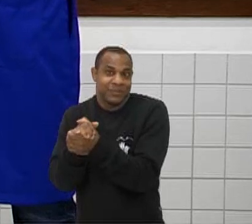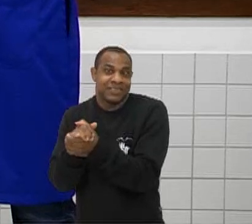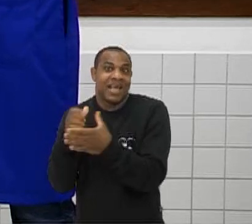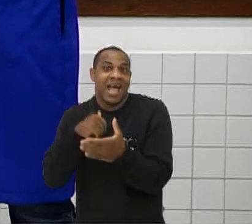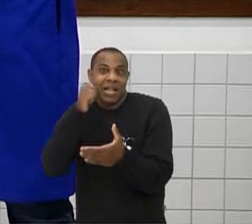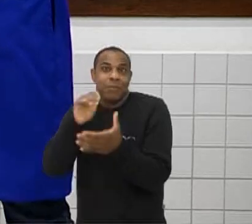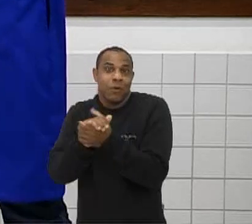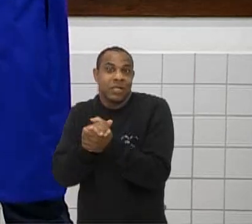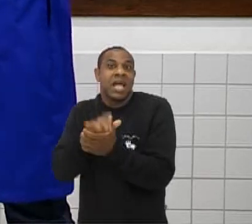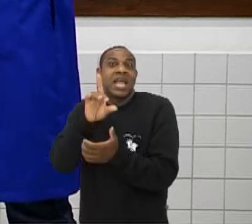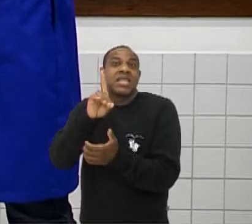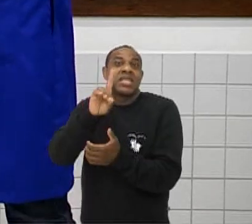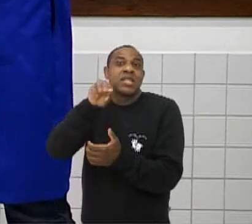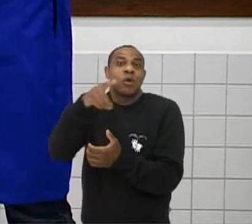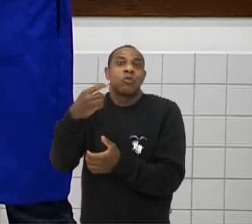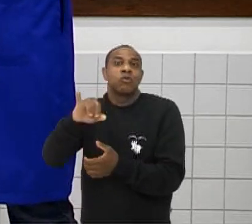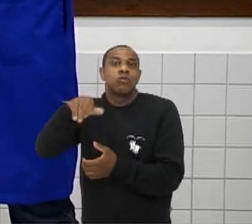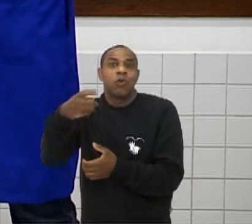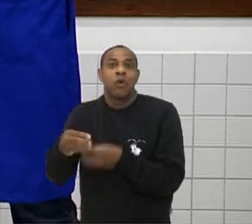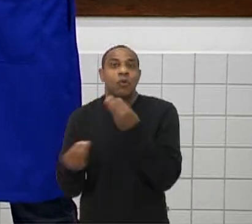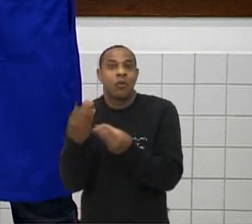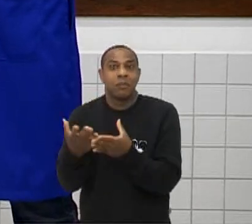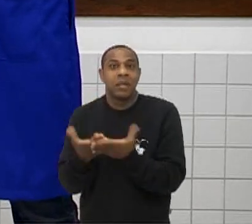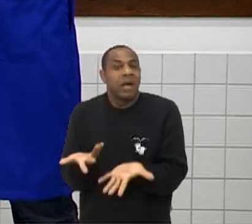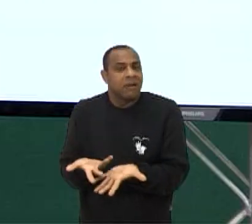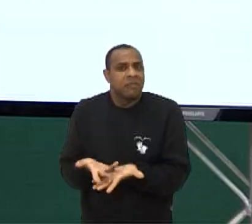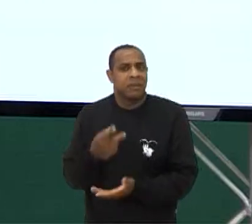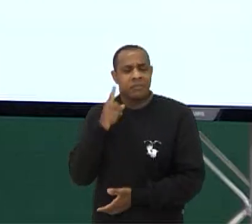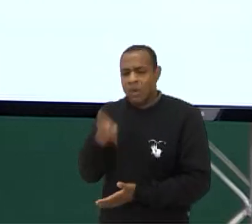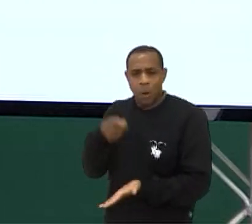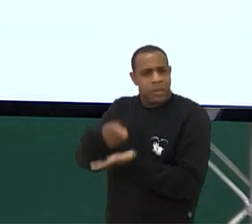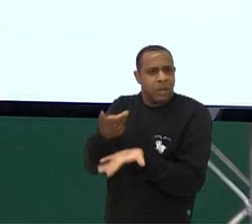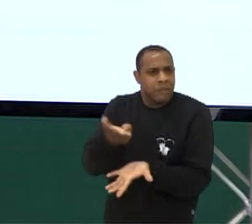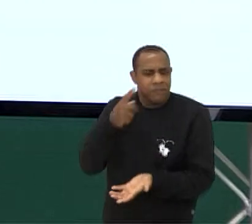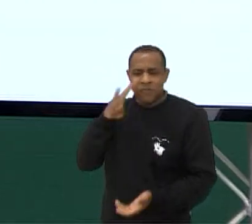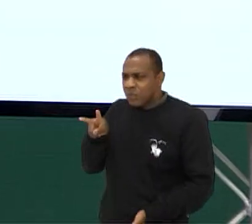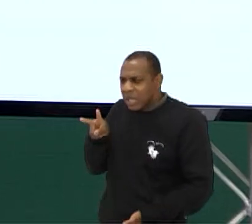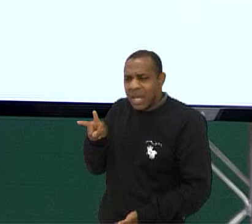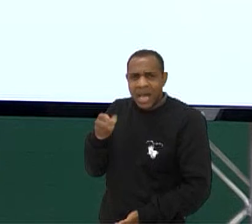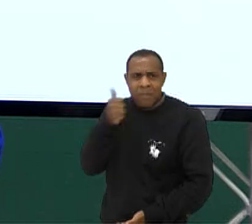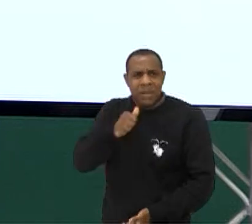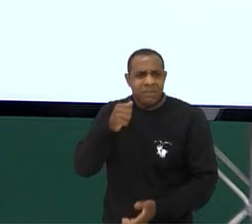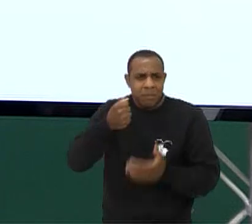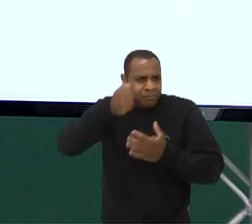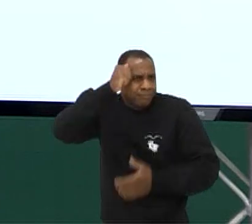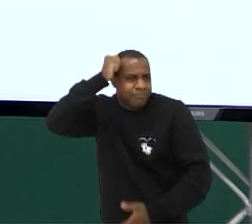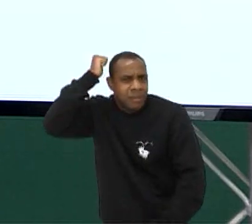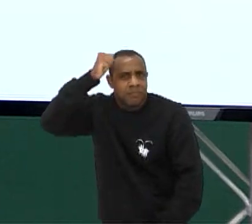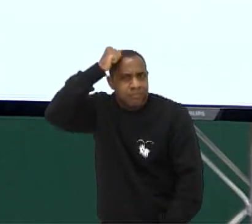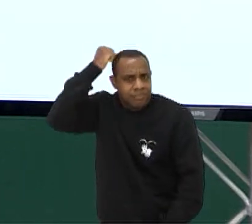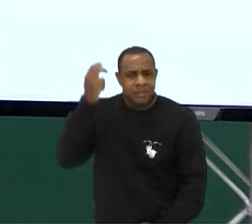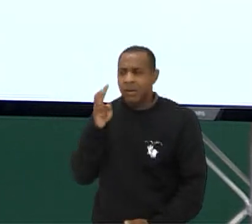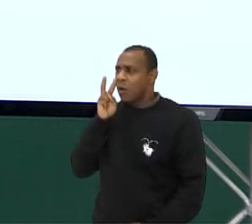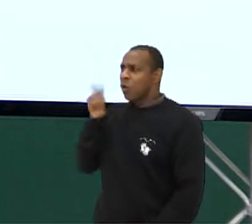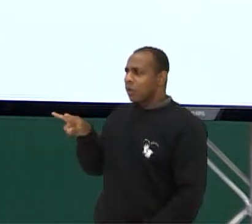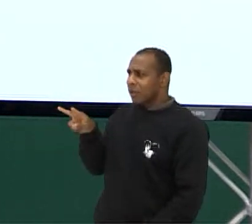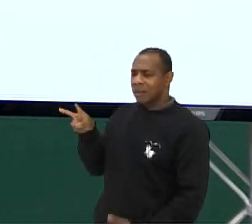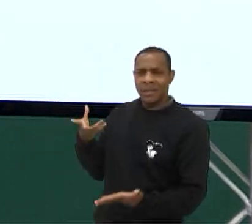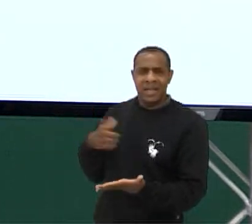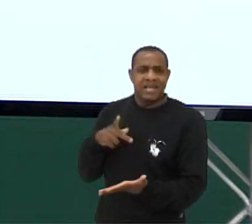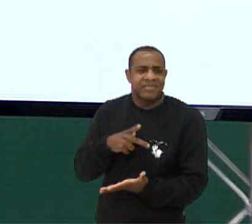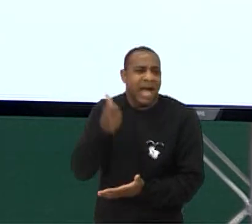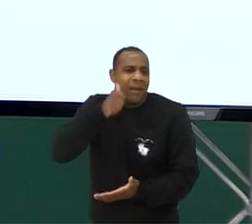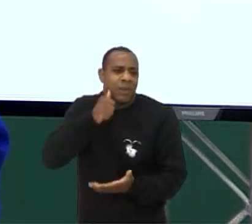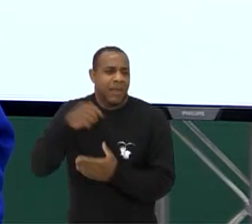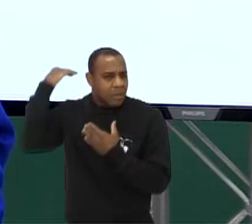teve um surto de piolho que obrigou todas as mulheres a rasparem o cabelo. Quando ela desembarcou no Rio de Janeiro, ela estava careca e ela fez um turbante